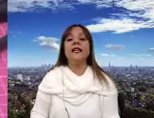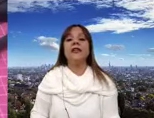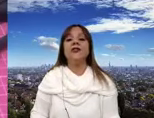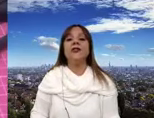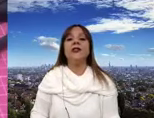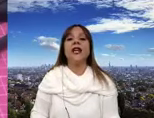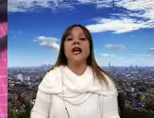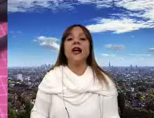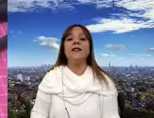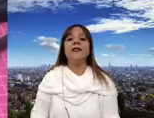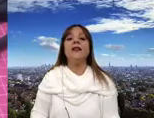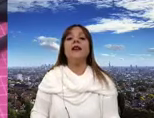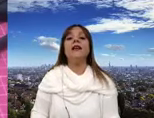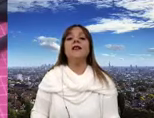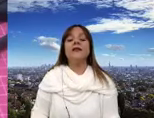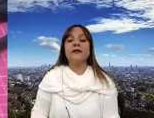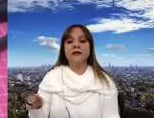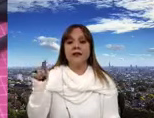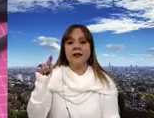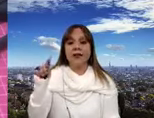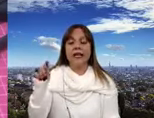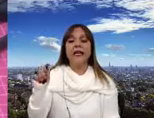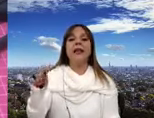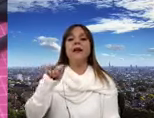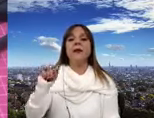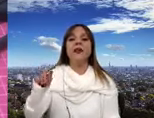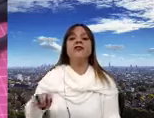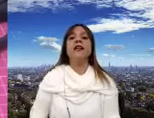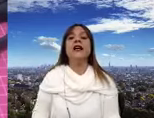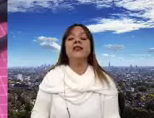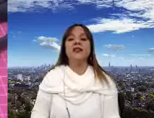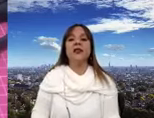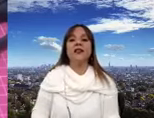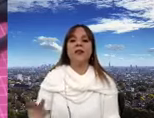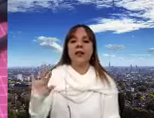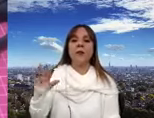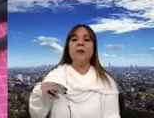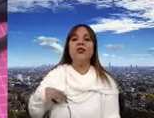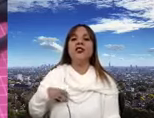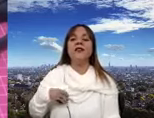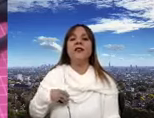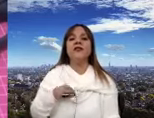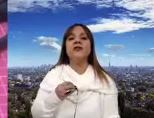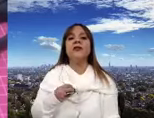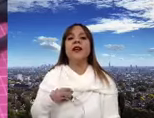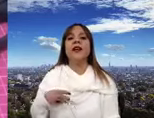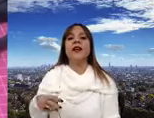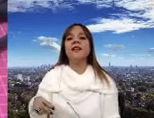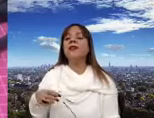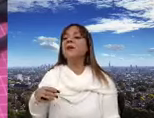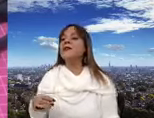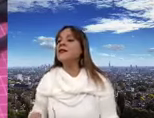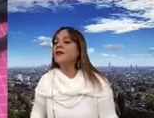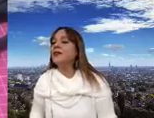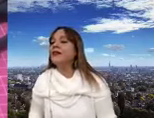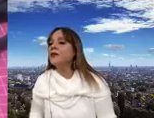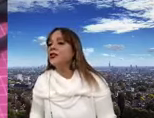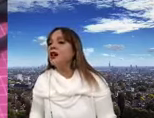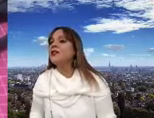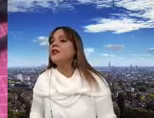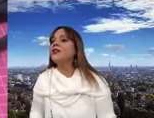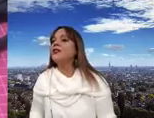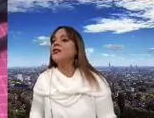da live. Clica e preenche o cadastro que daqui a pouco a gente já vai fazer o sorteio. Tá ultrapassando 50 mil já,